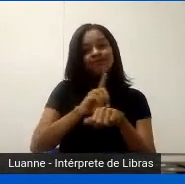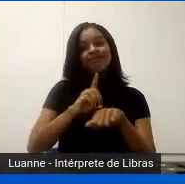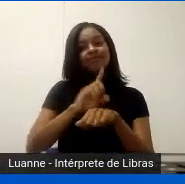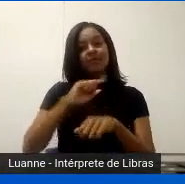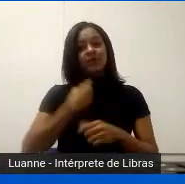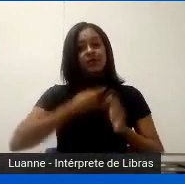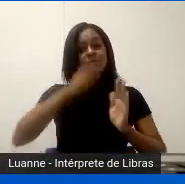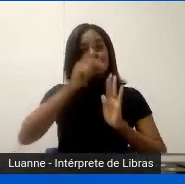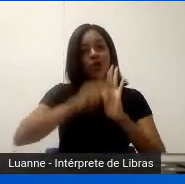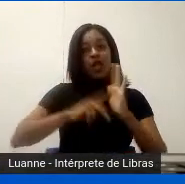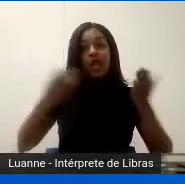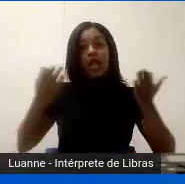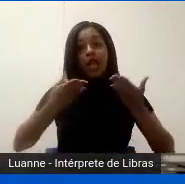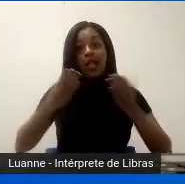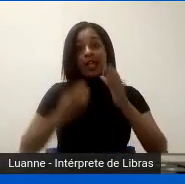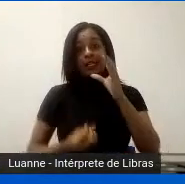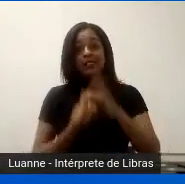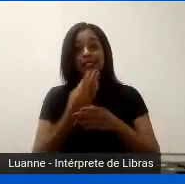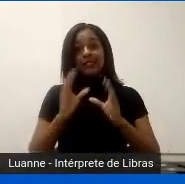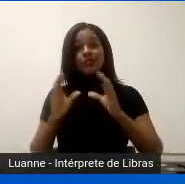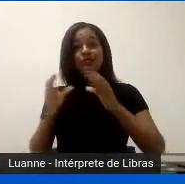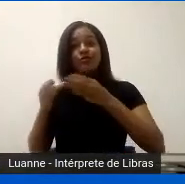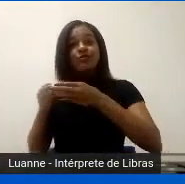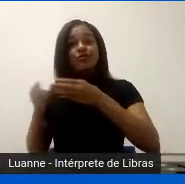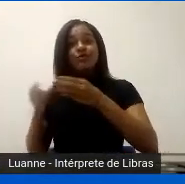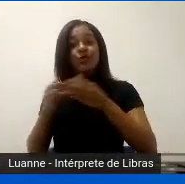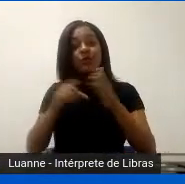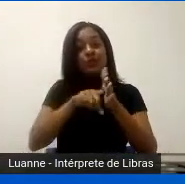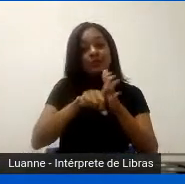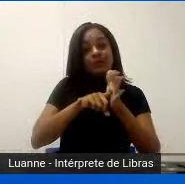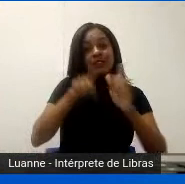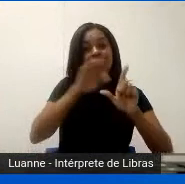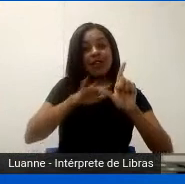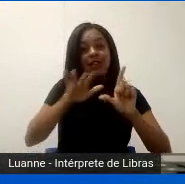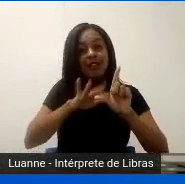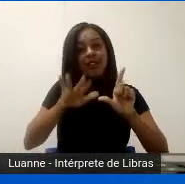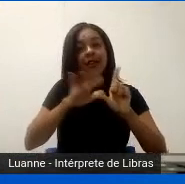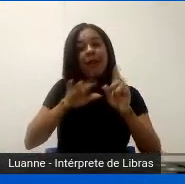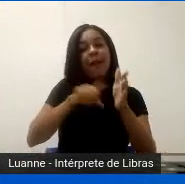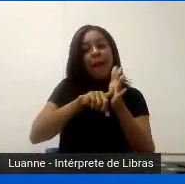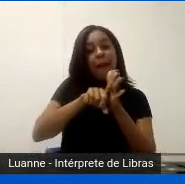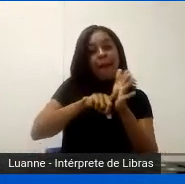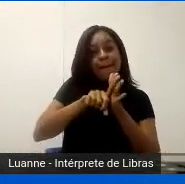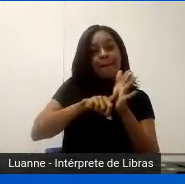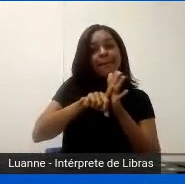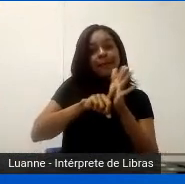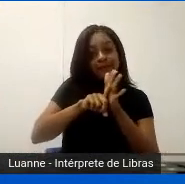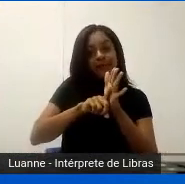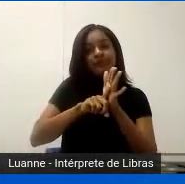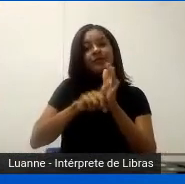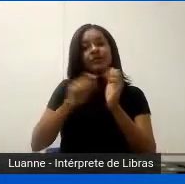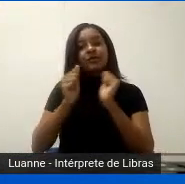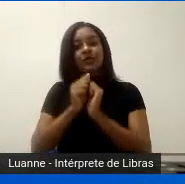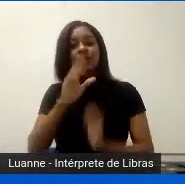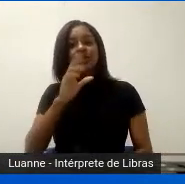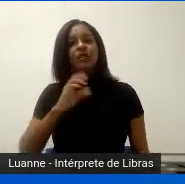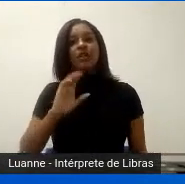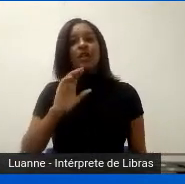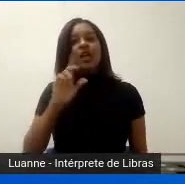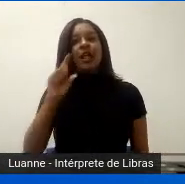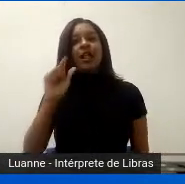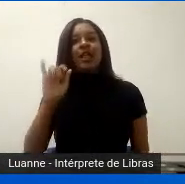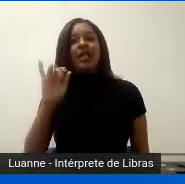criando um grupo de estudos de pesquisa e letramento digital com a doutora Edilene Machado que é coordenadora dos cursos de